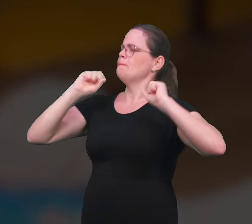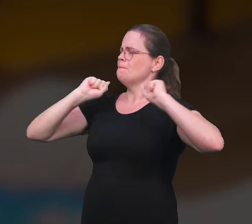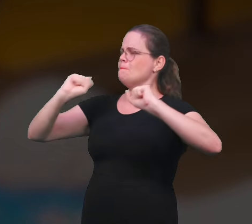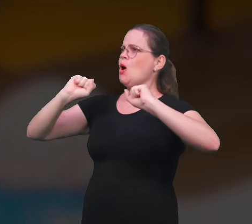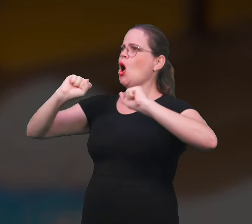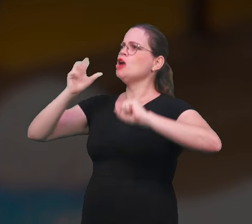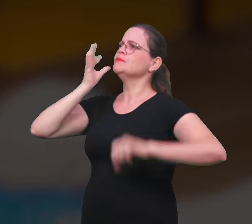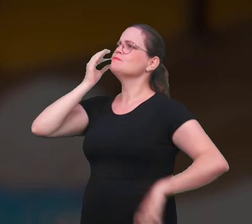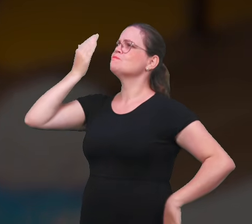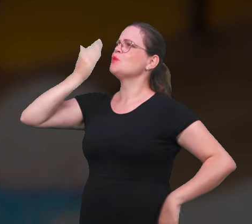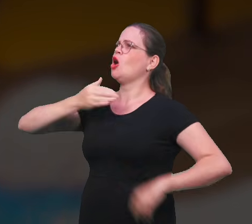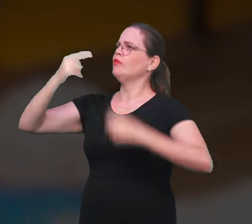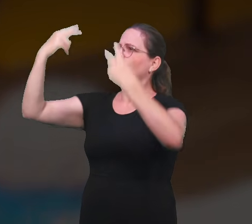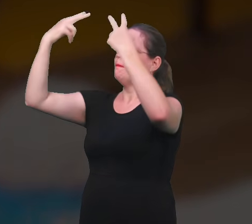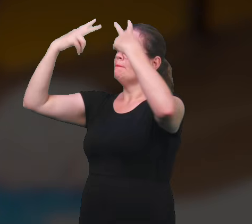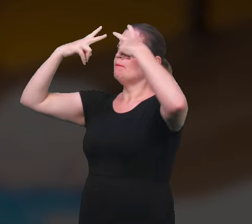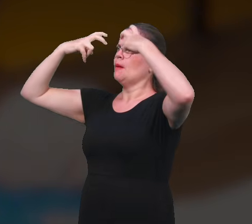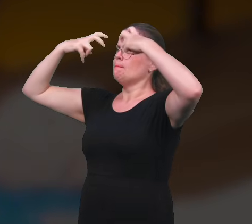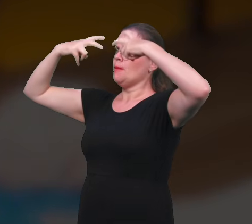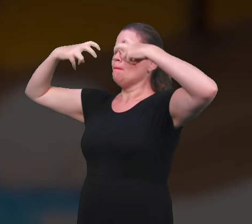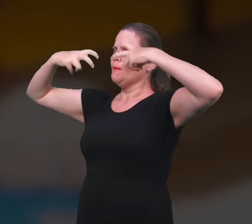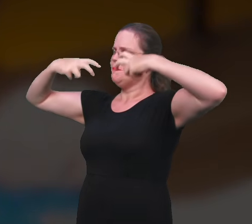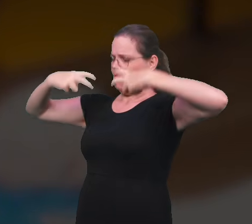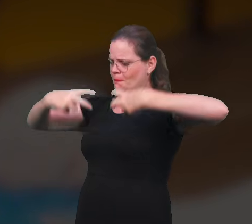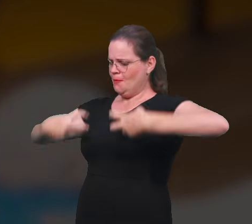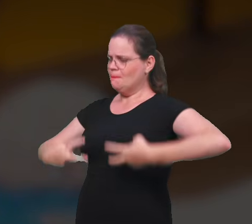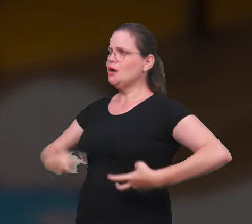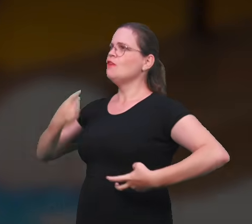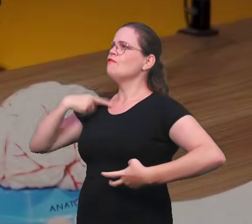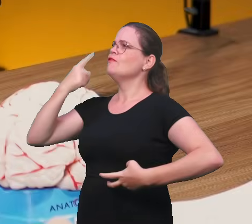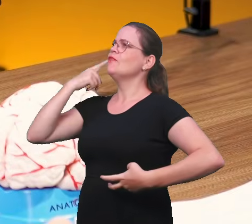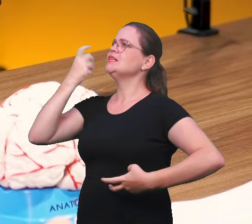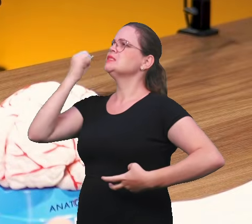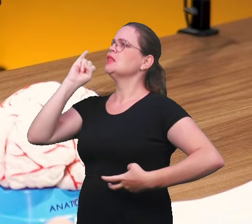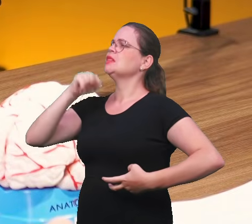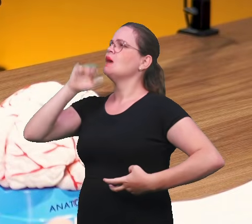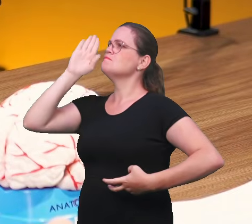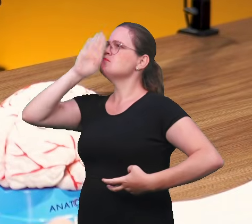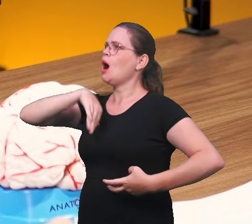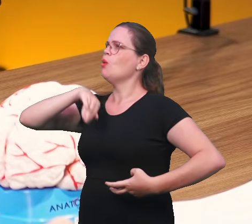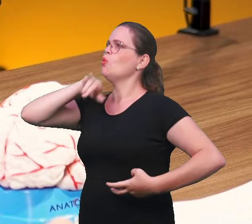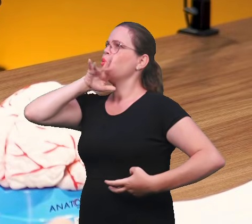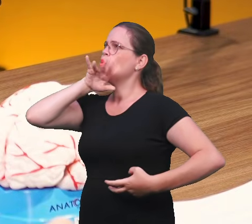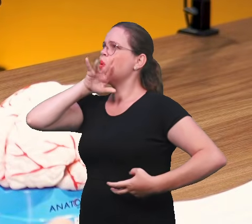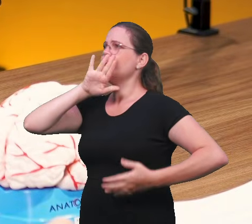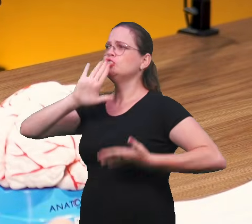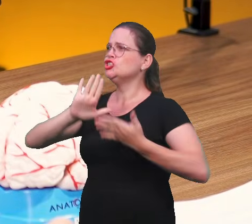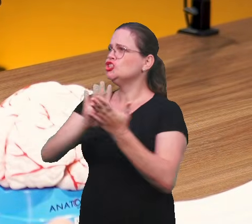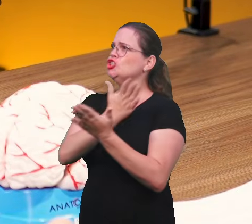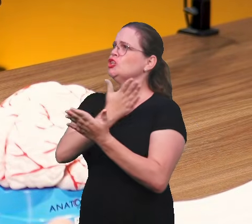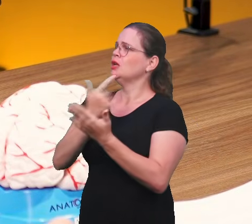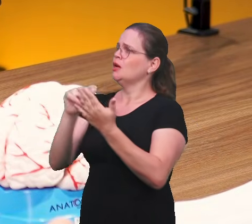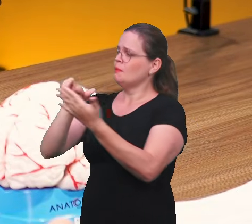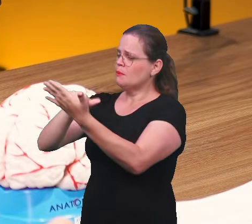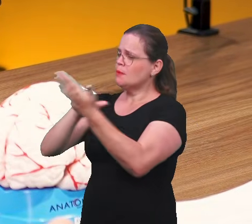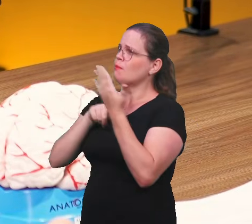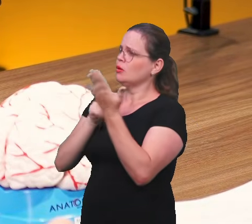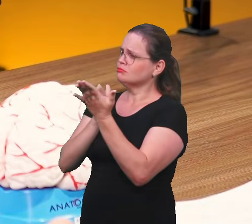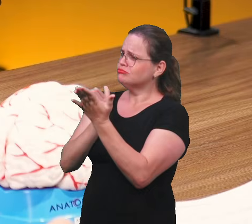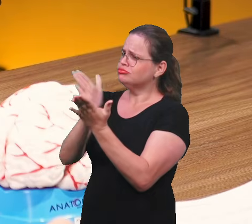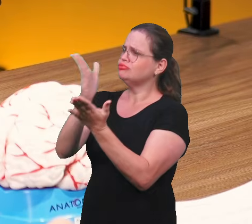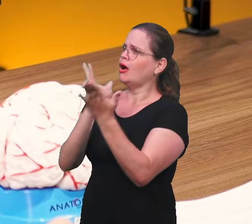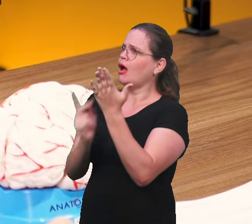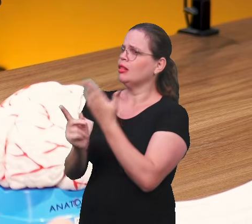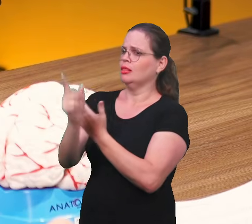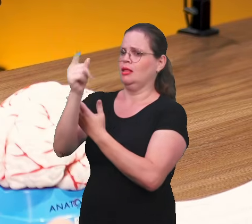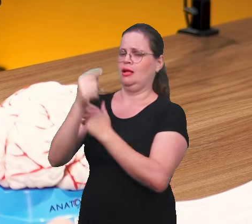algum caminho mau, e guia-me pelo caminho eterno. Então, veja, a manutenção é aquela análise